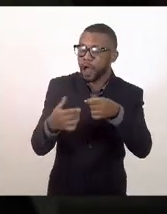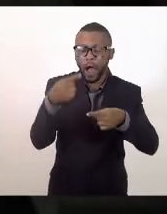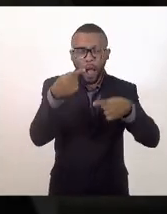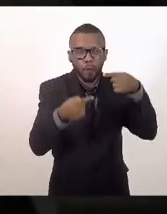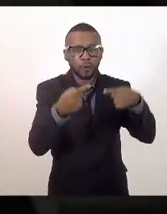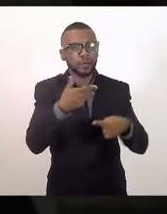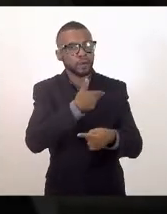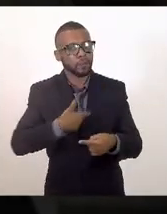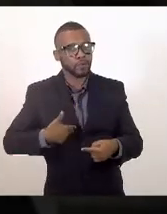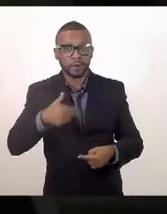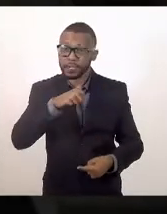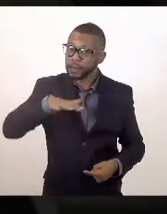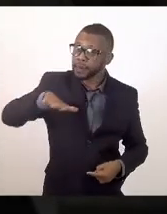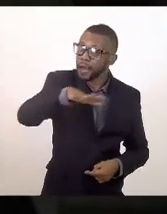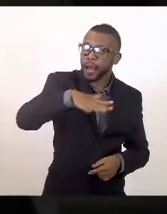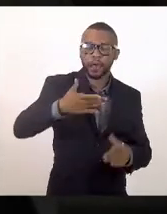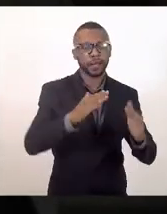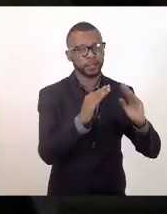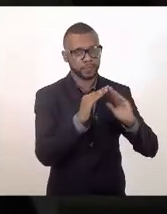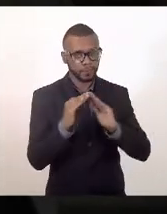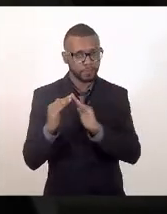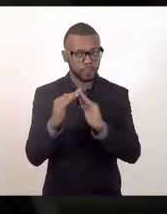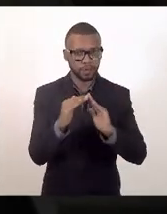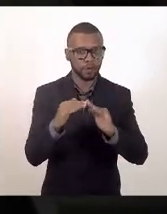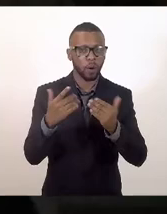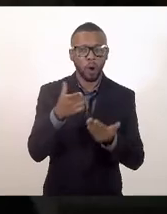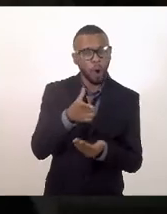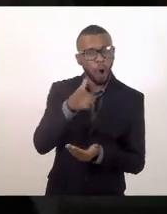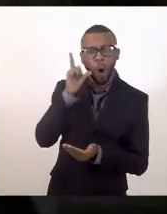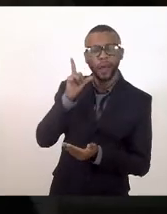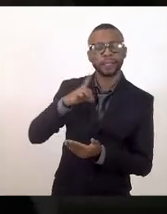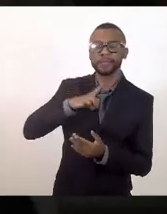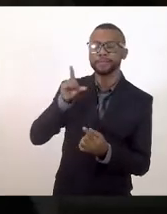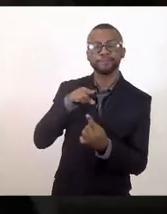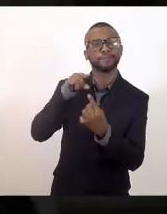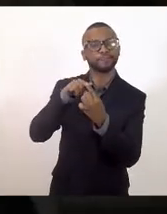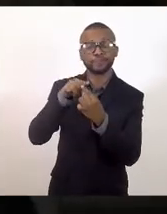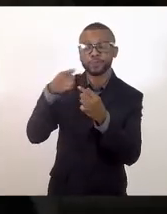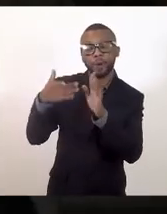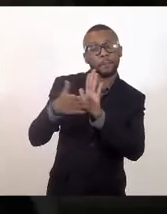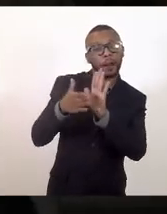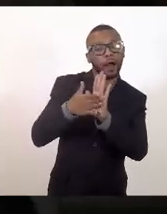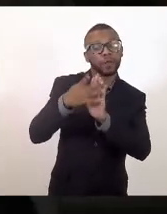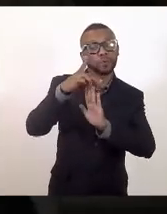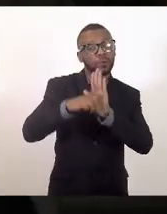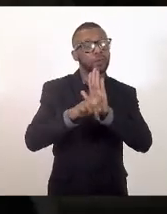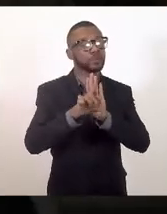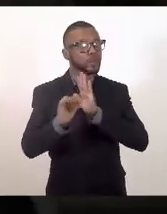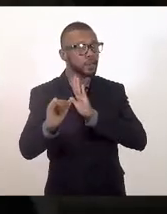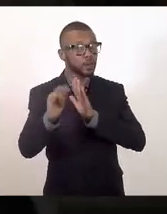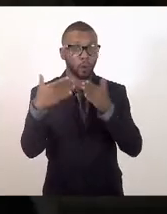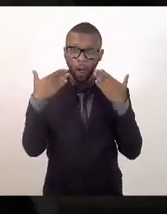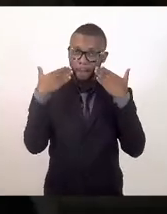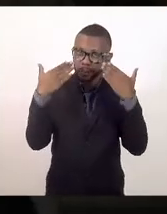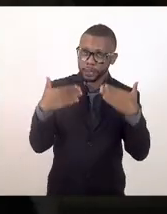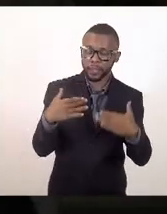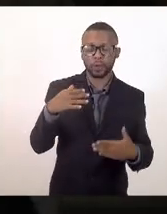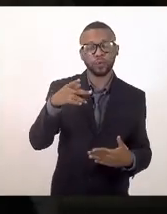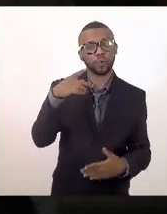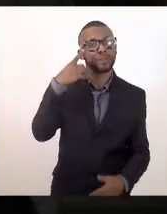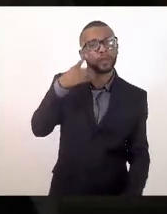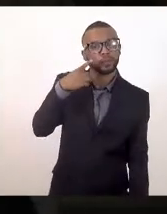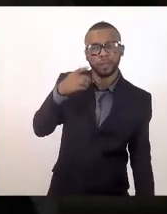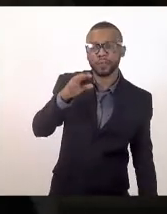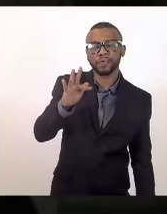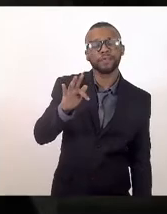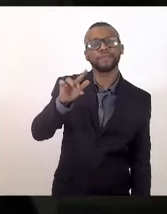públicas na área de habitação. Ontem, entrou em pauta um projeto de lei que eu apresentei, que o deputado Flávio Serafini se tornou